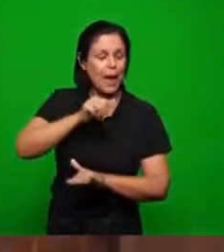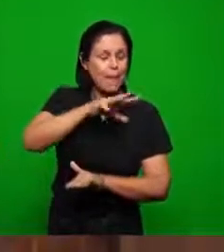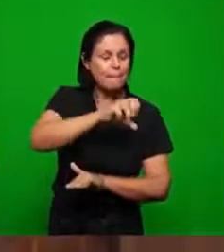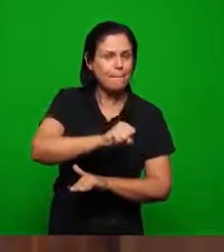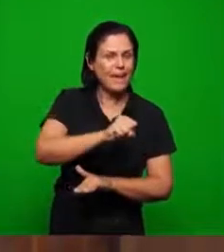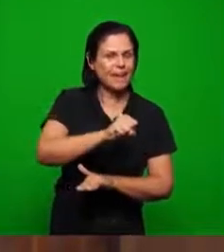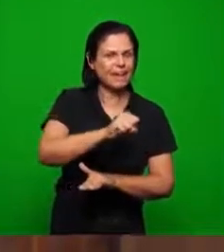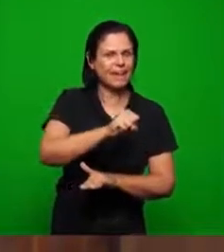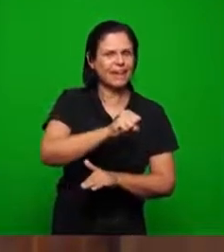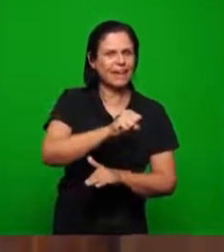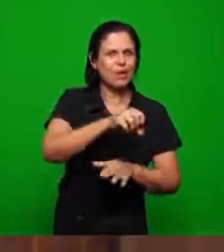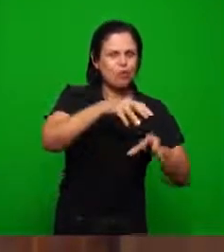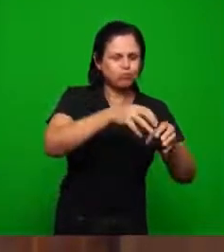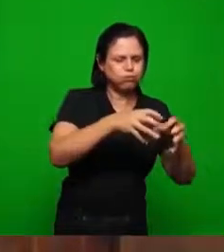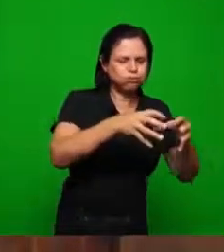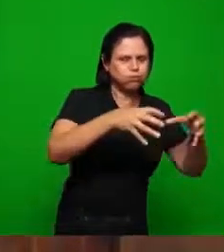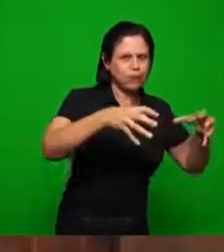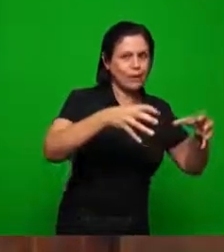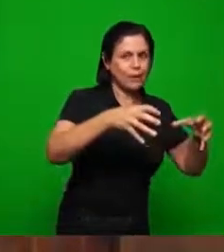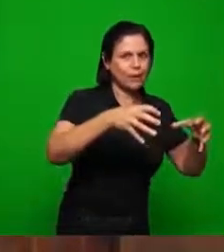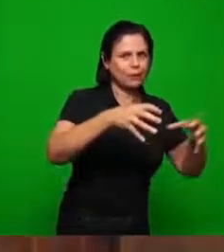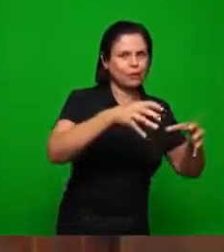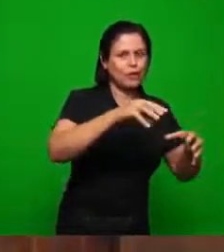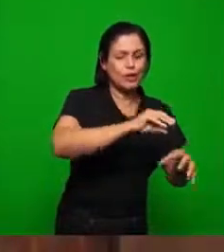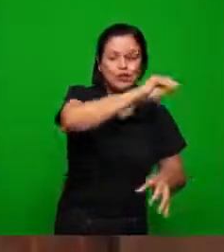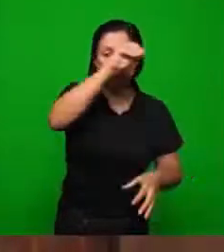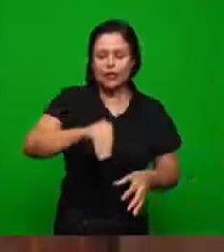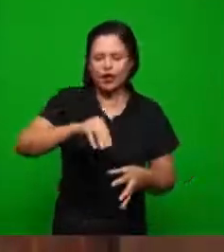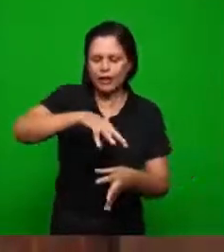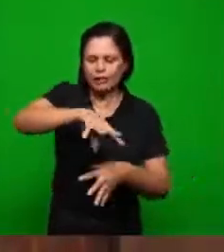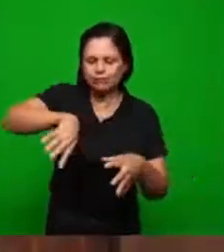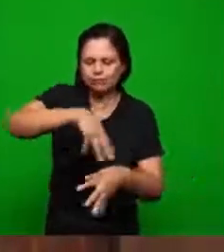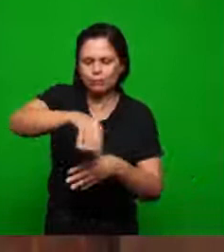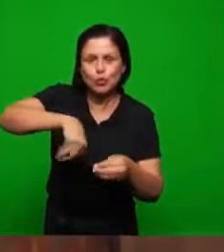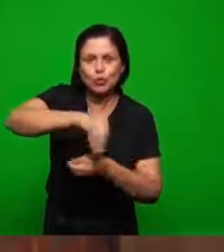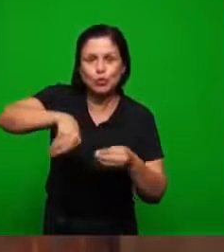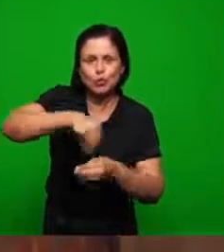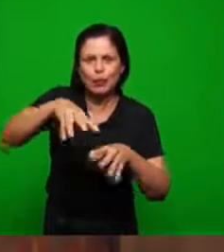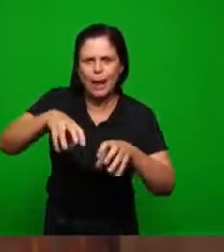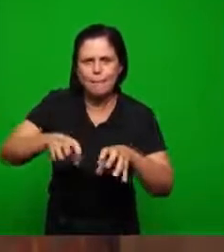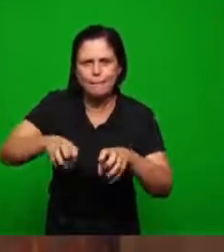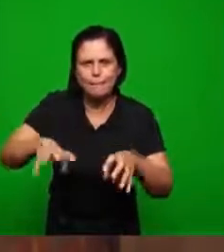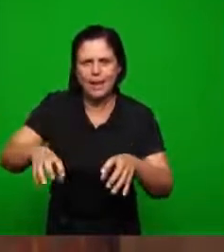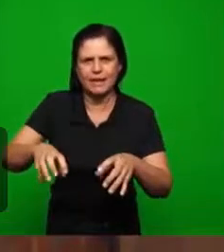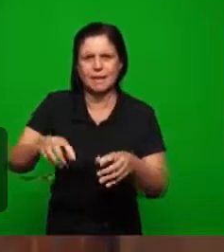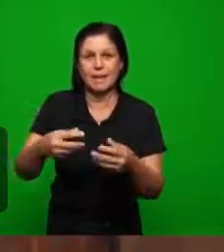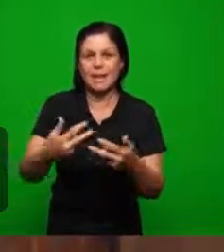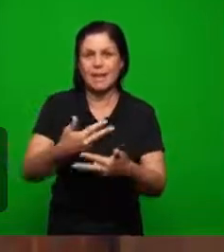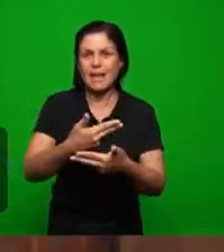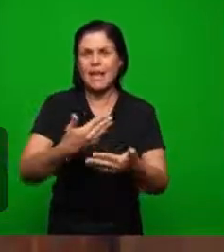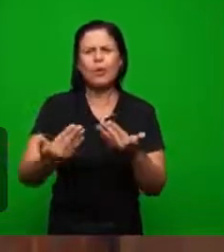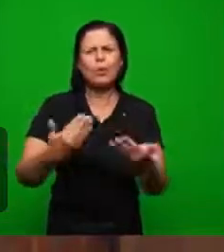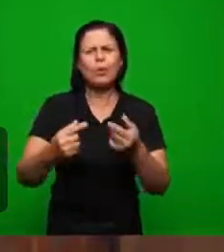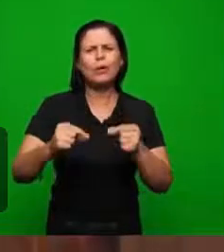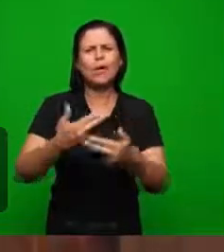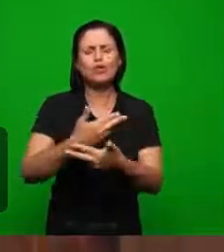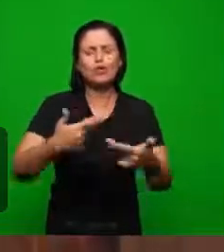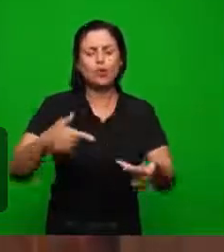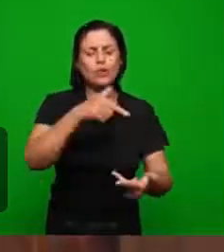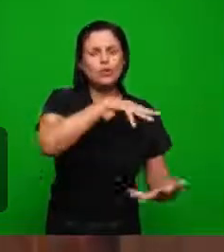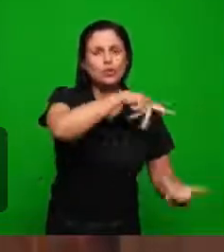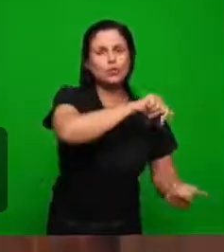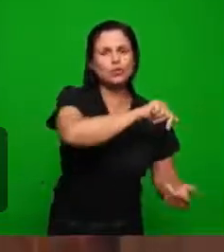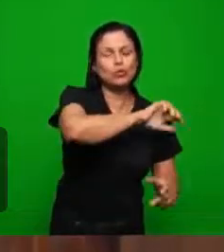apodrece a massa. Aí, a partir de agora, então nós vamos ver os resultados de tudo isso. O